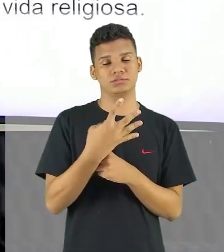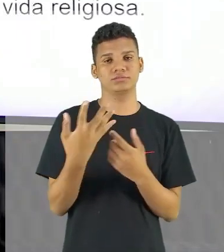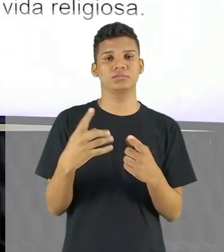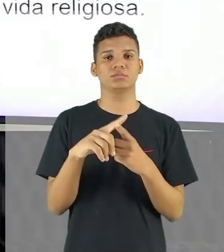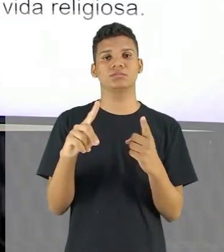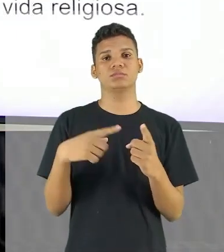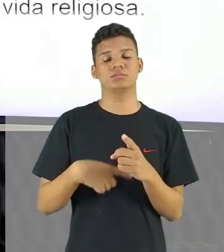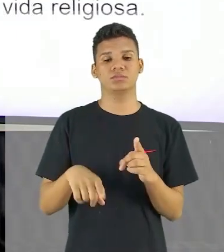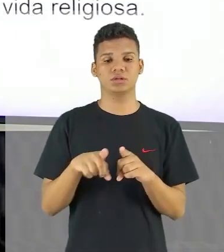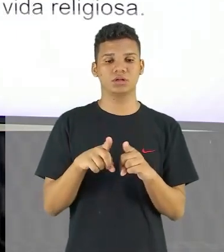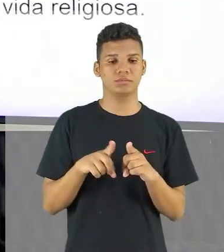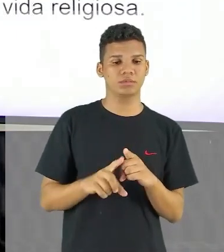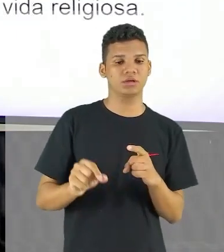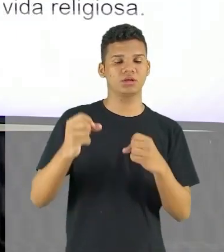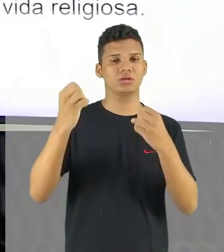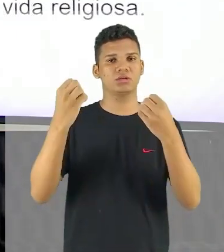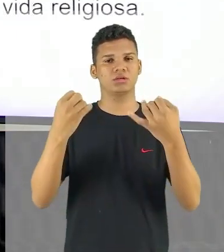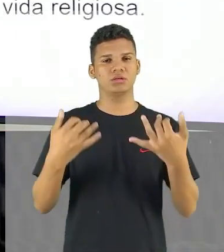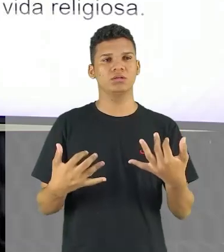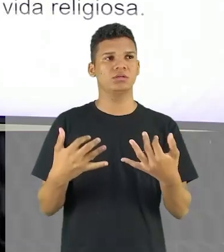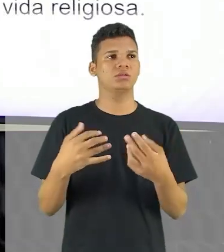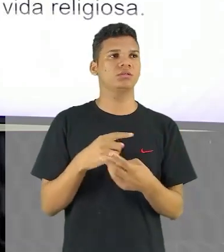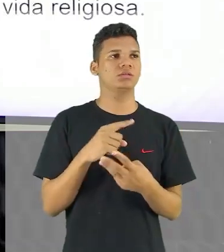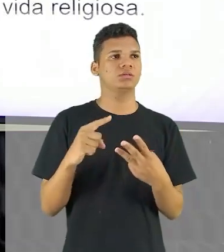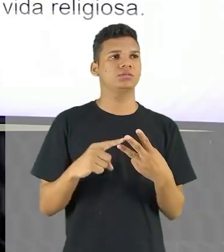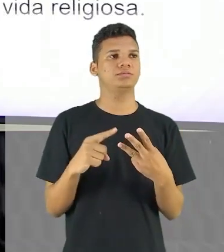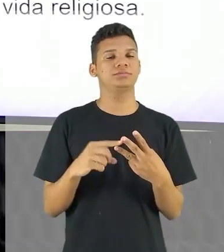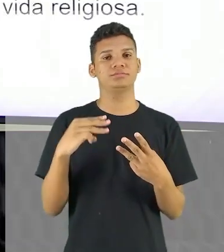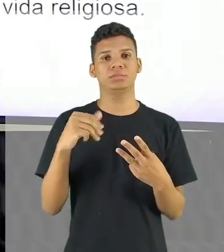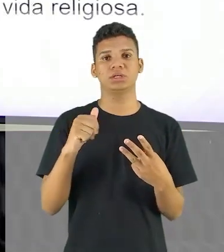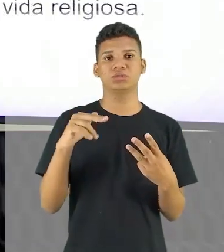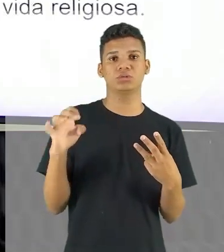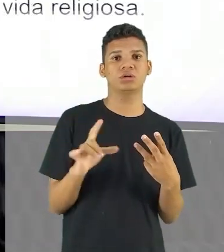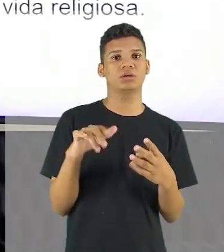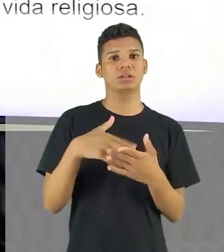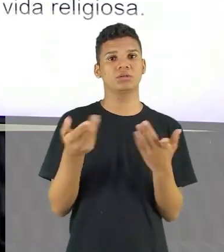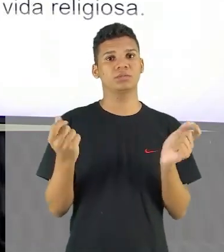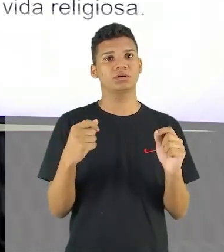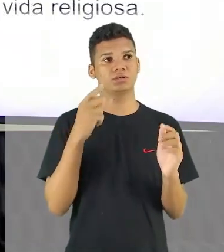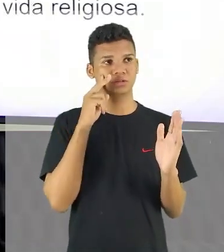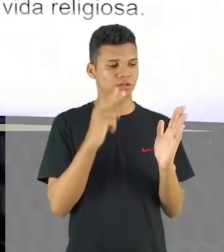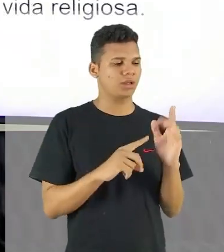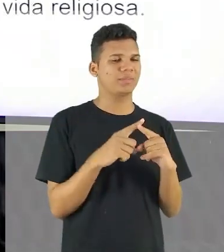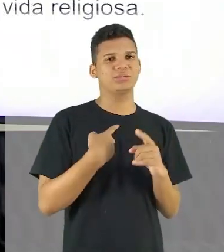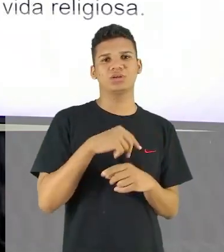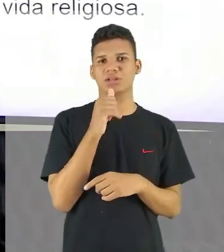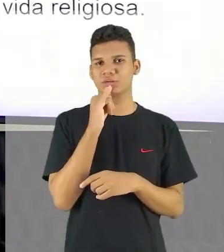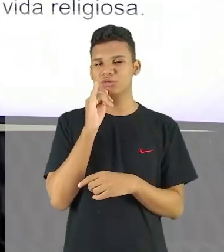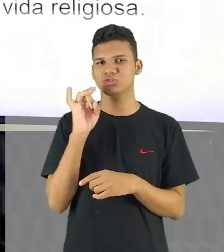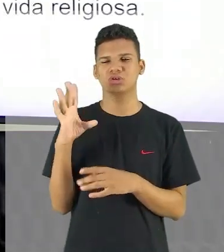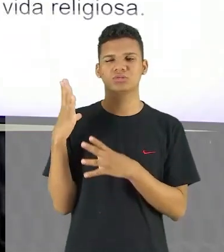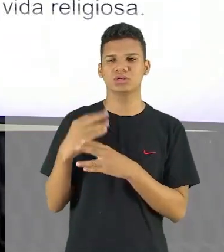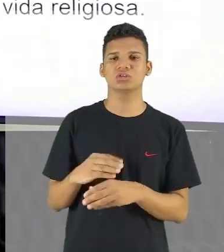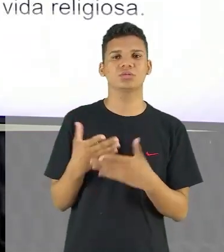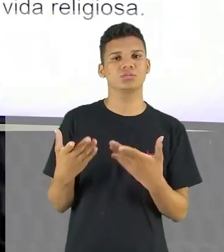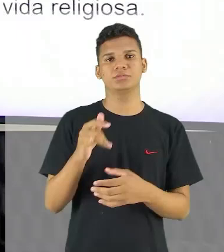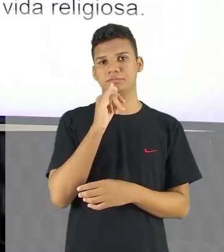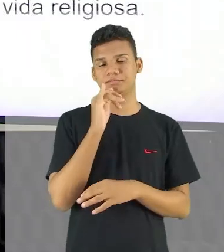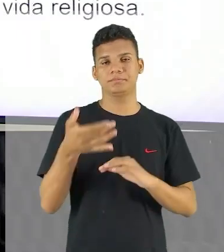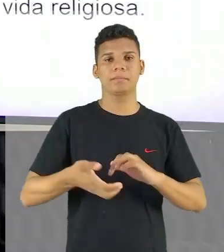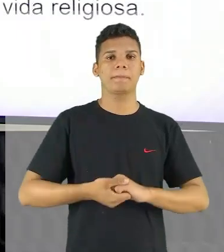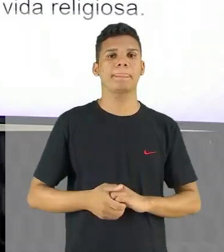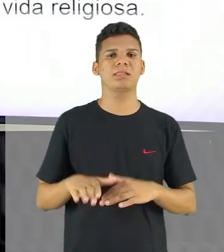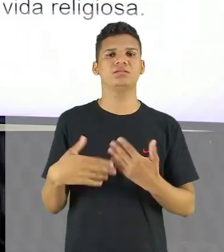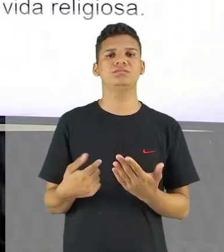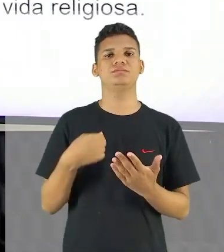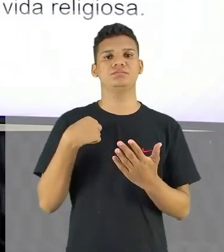Pensão e Manuelzão e Miguelim. Então, você tem que ler essas obras. Não adianta ficar só no resumo, tá bom? Então,